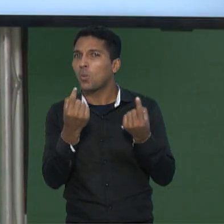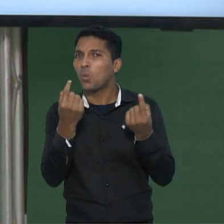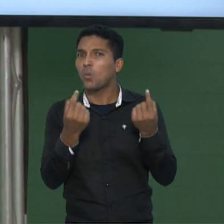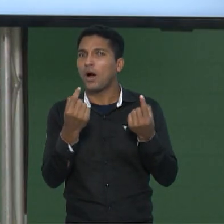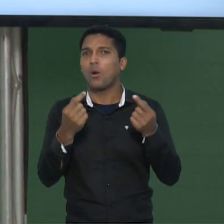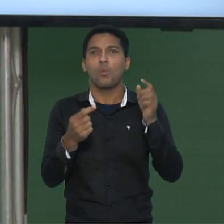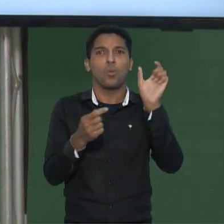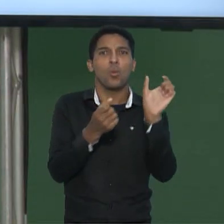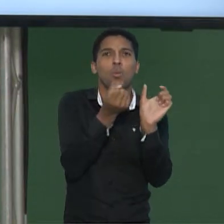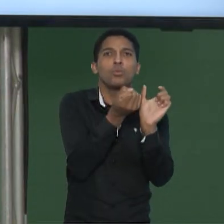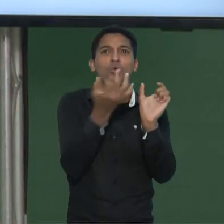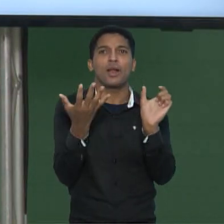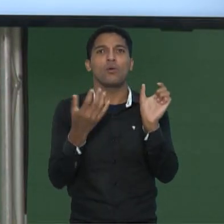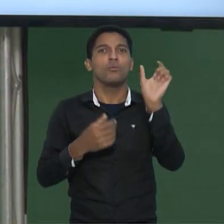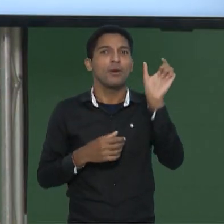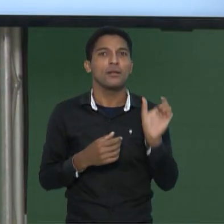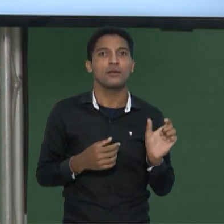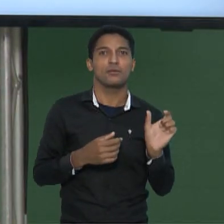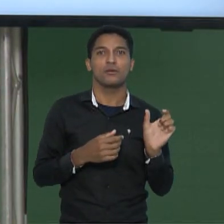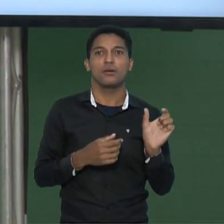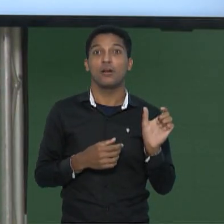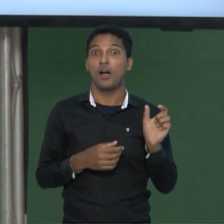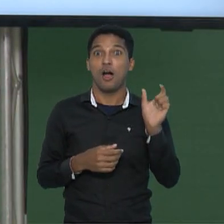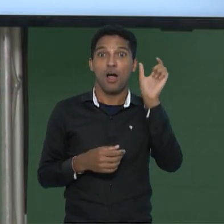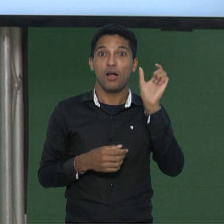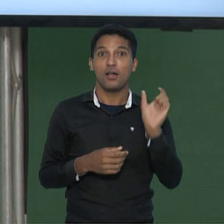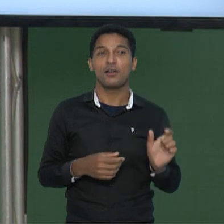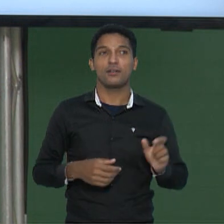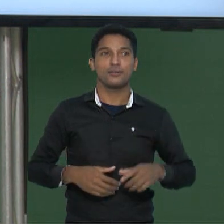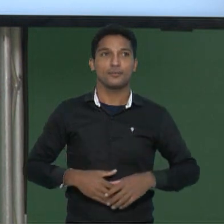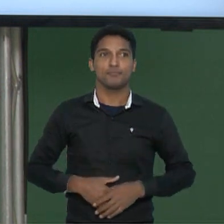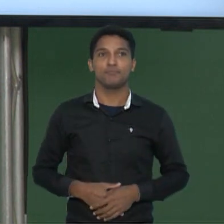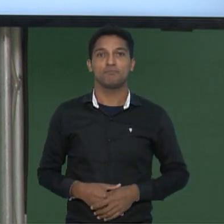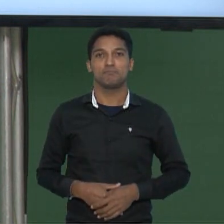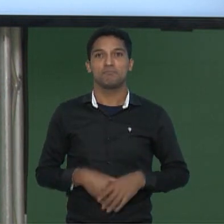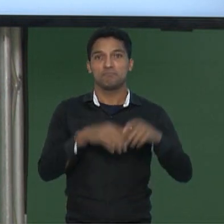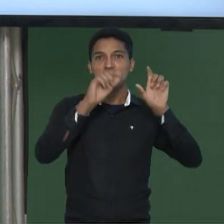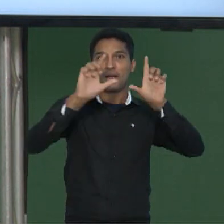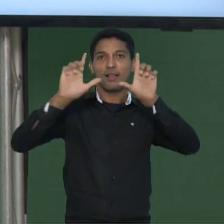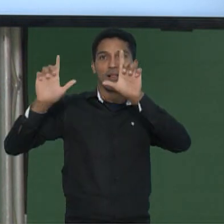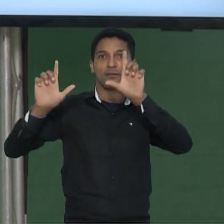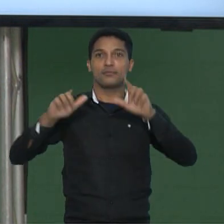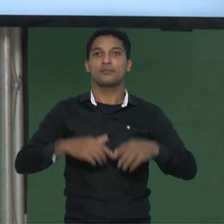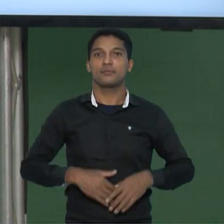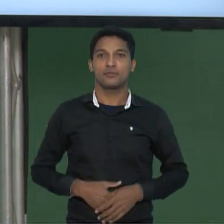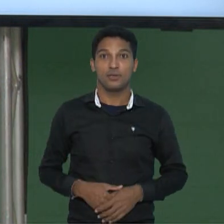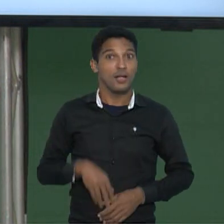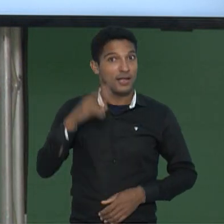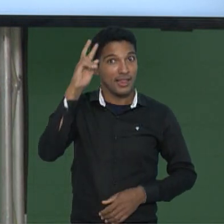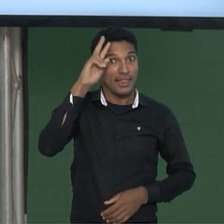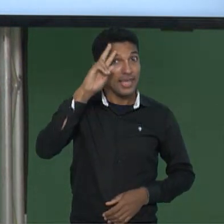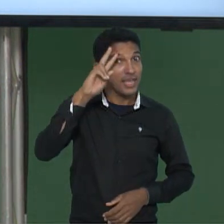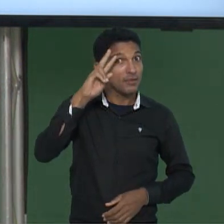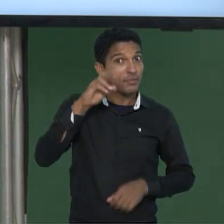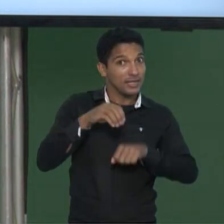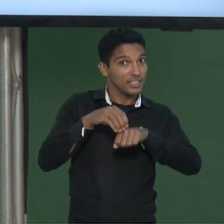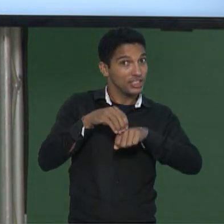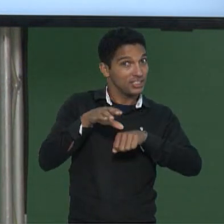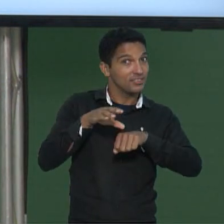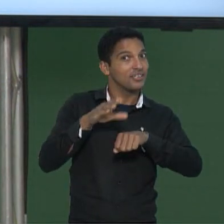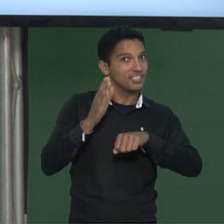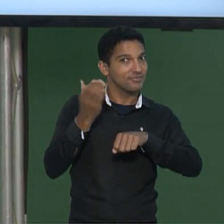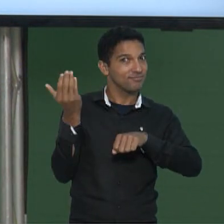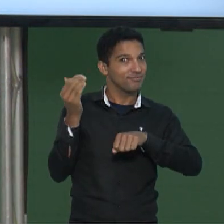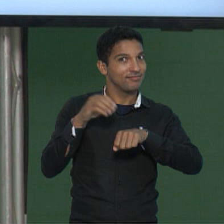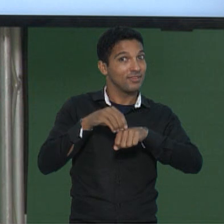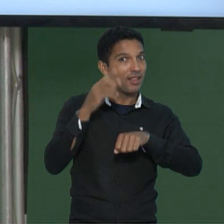palavras aqui? Book, flower e man. Lembrem daquela dica da teacher.